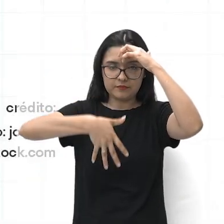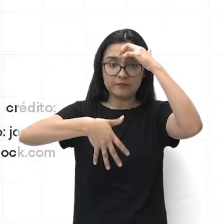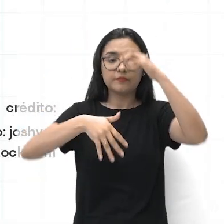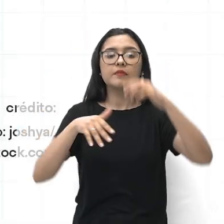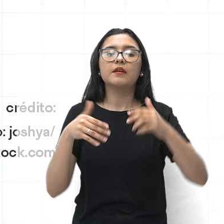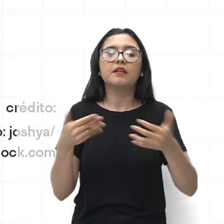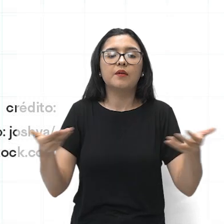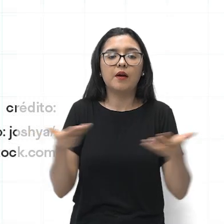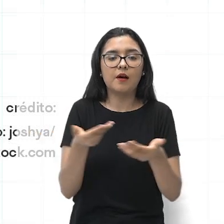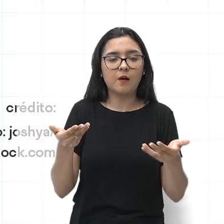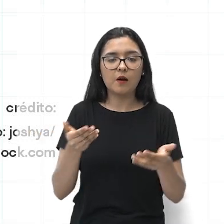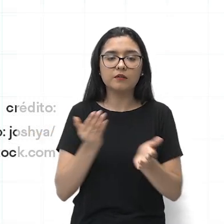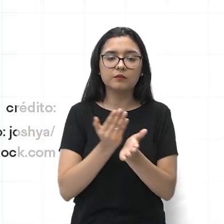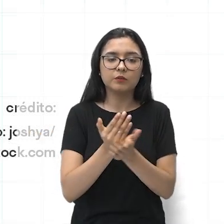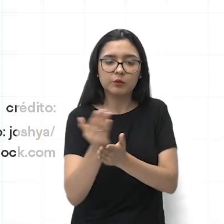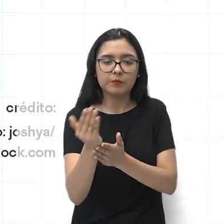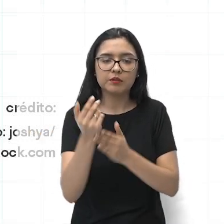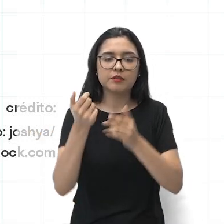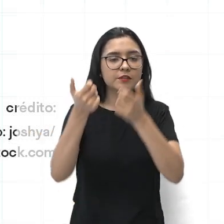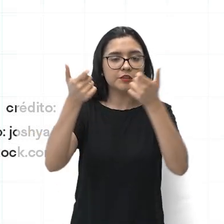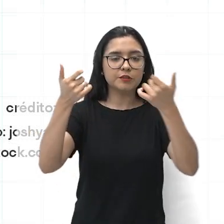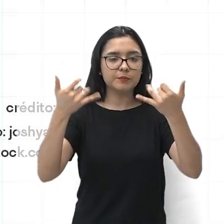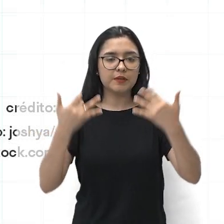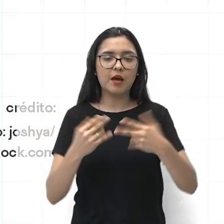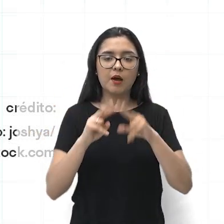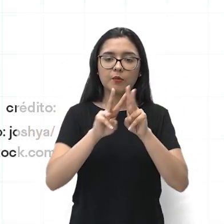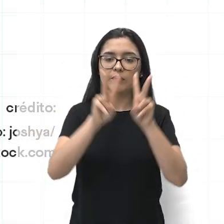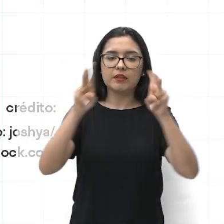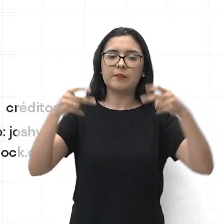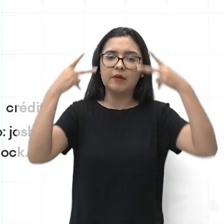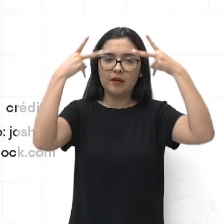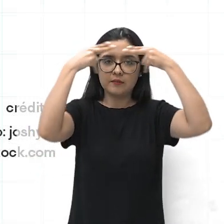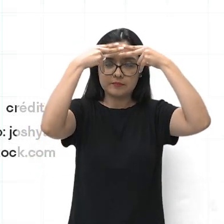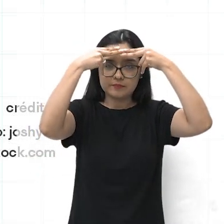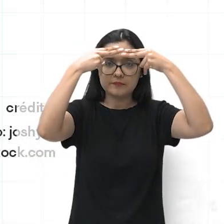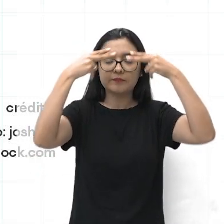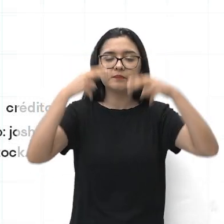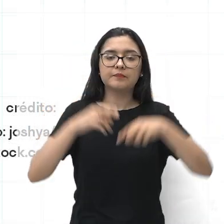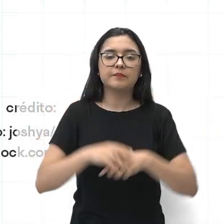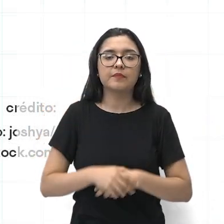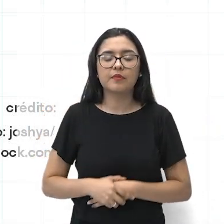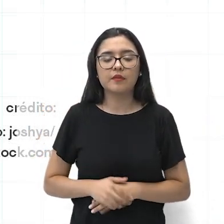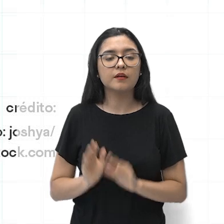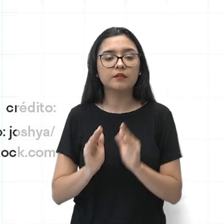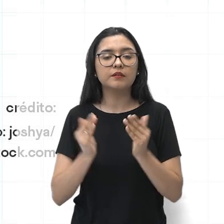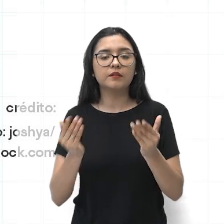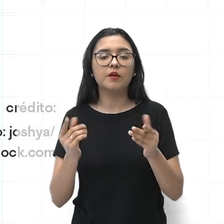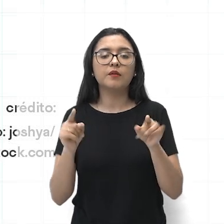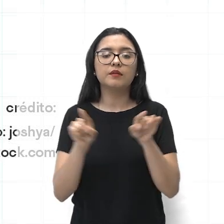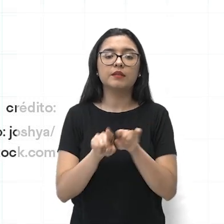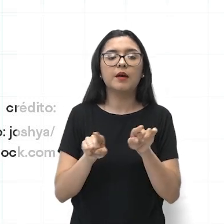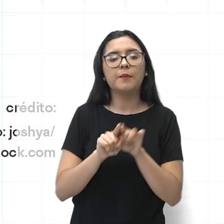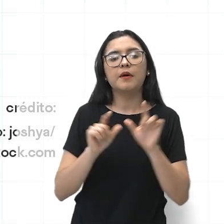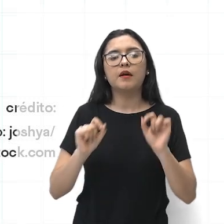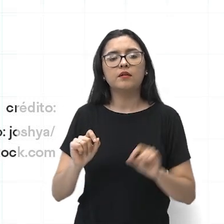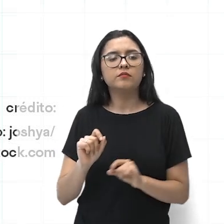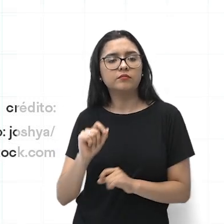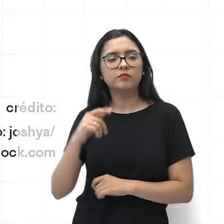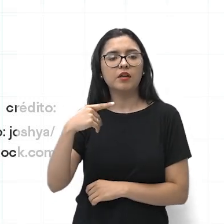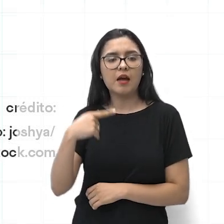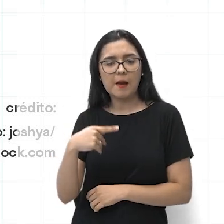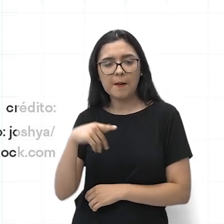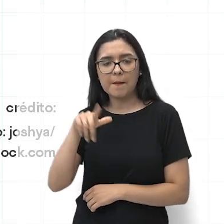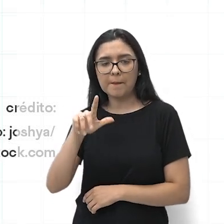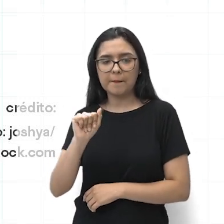Então, nesse momento aí que nós vamos falar sobre os neurônios, que são as células do sistema nervoso, e a plasticidade, eu